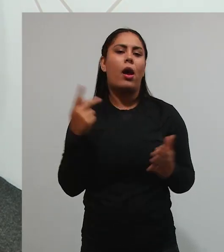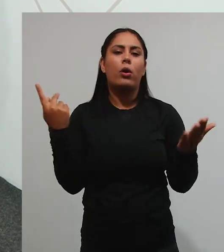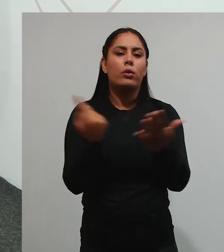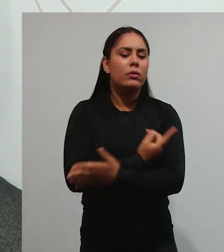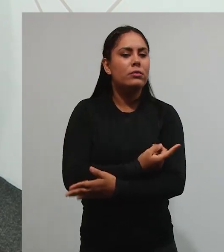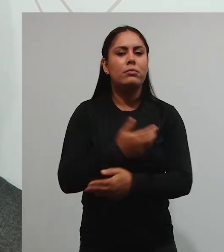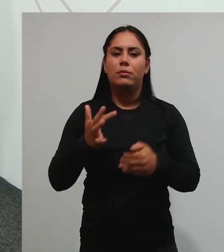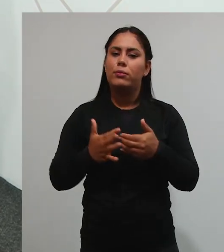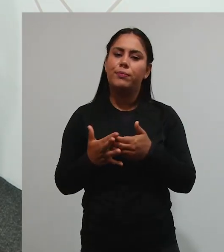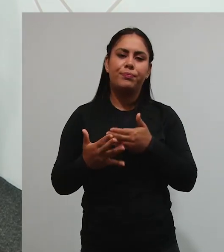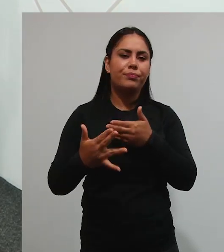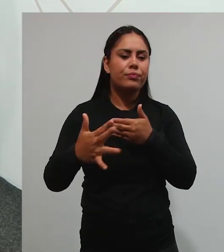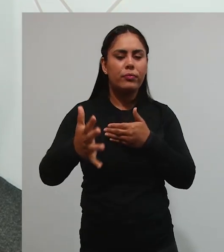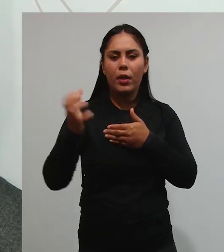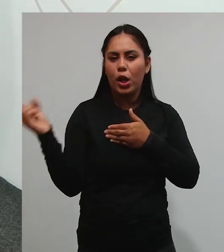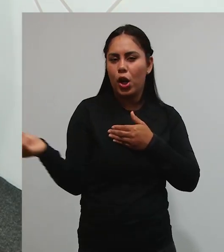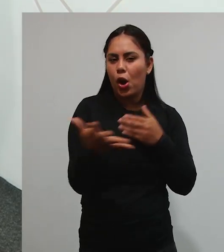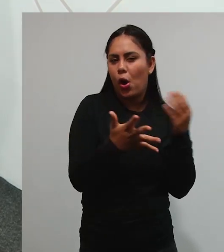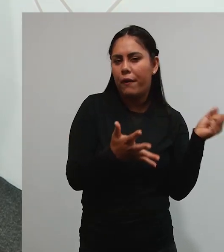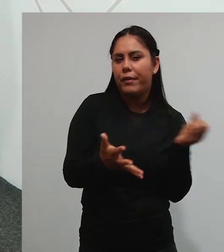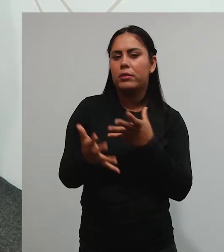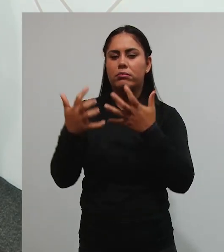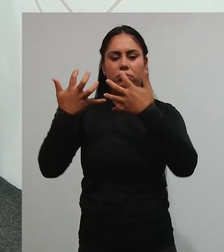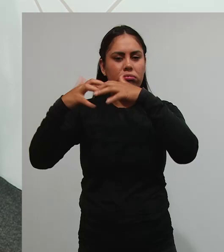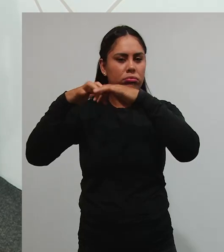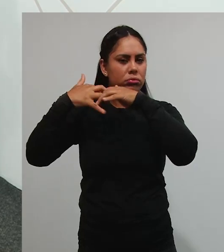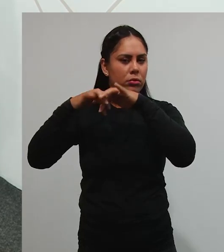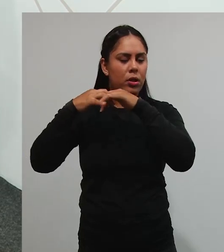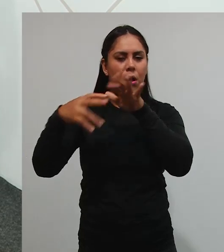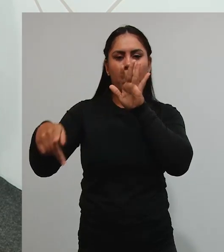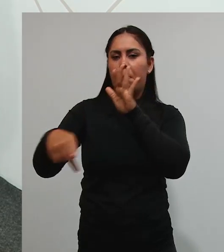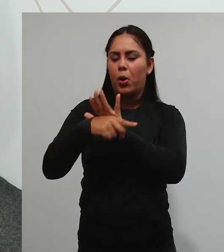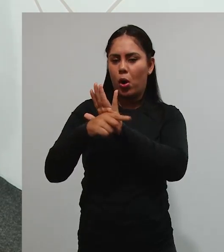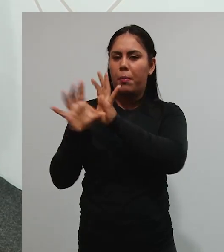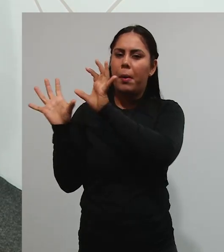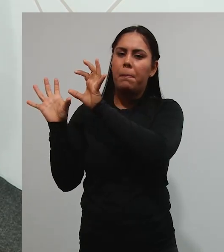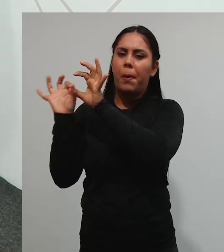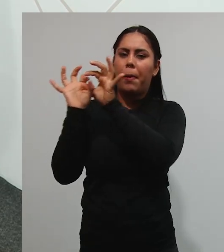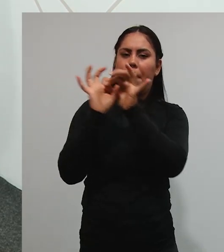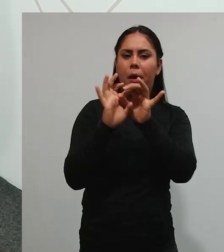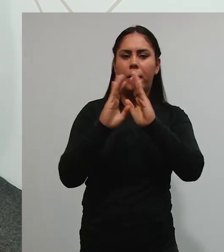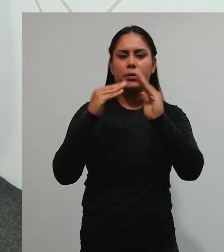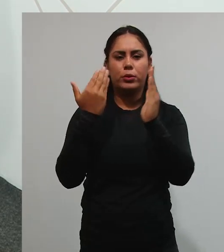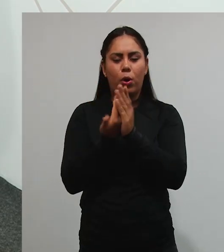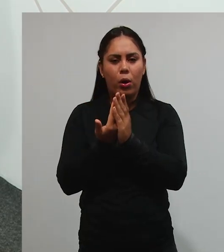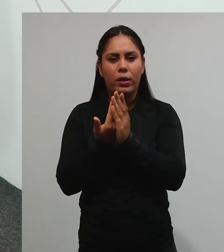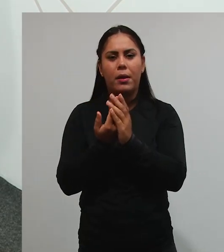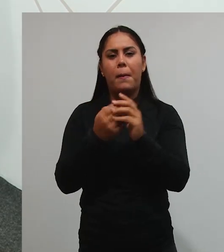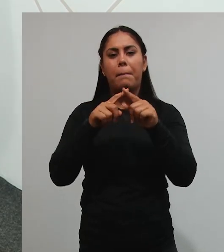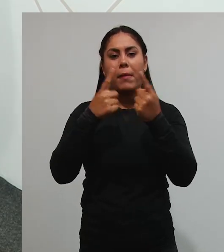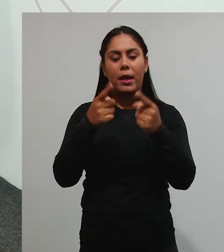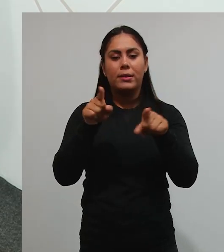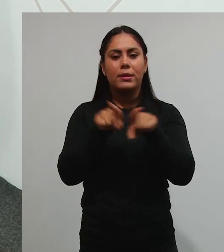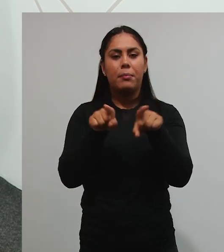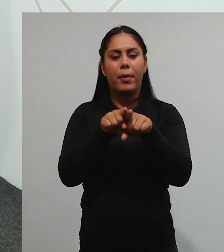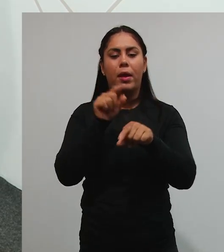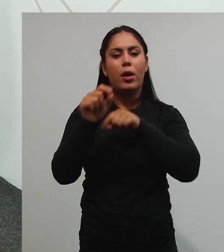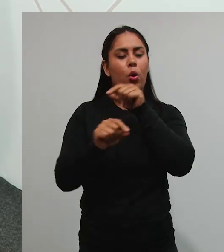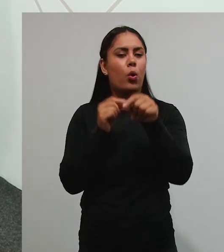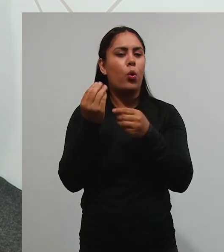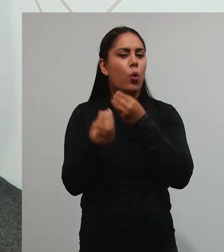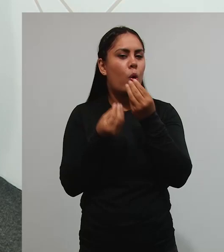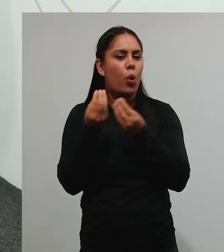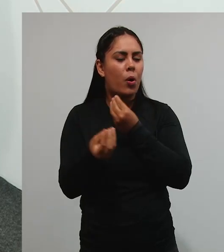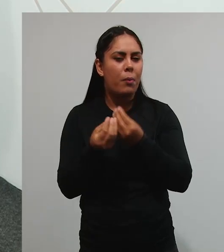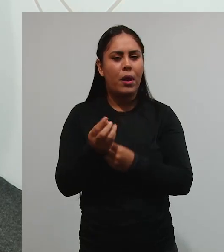Isso gera, para frentemente, novas reflexões, não só do próprio contexto da escola, do ponto de